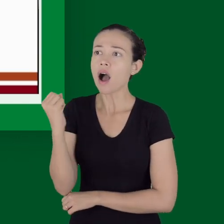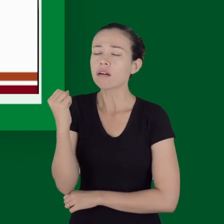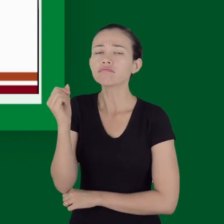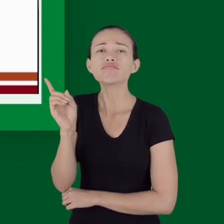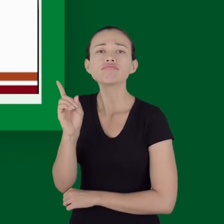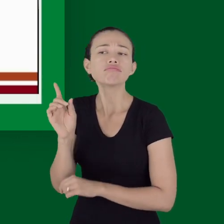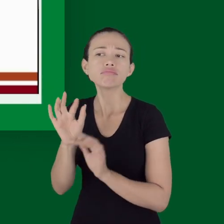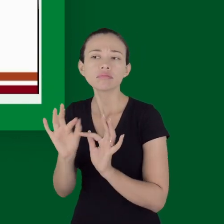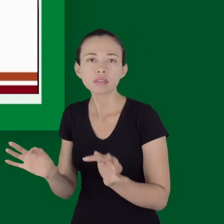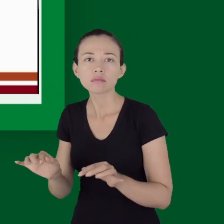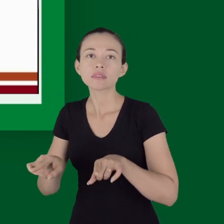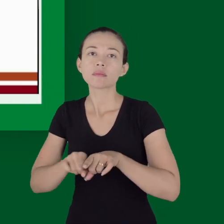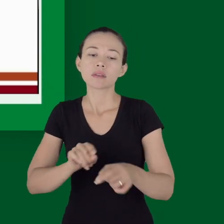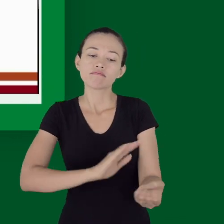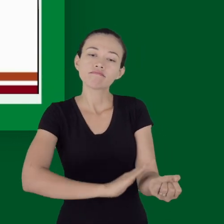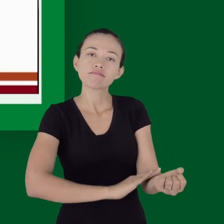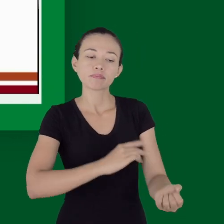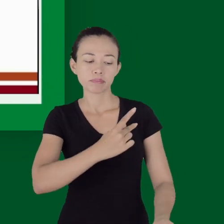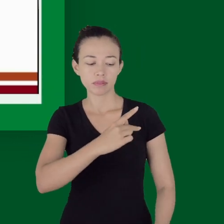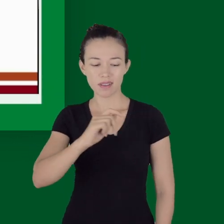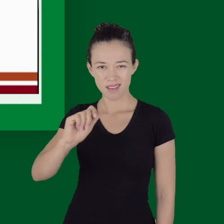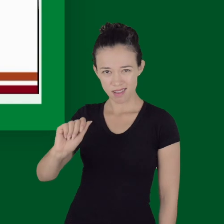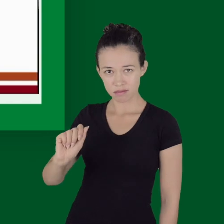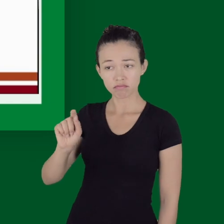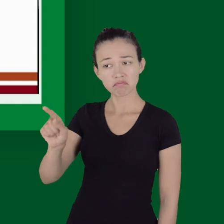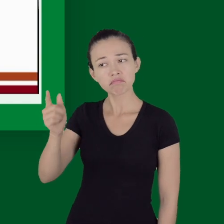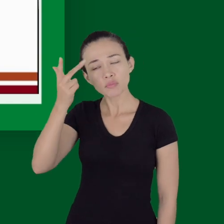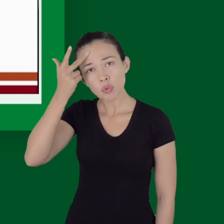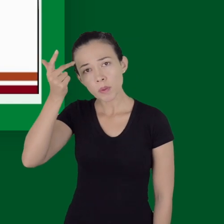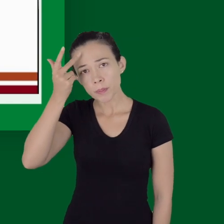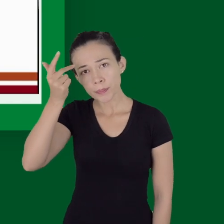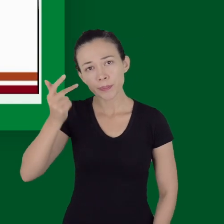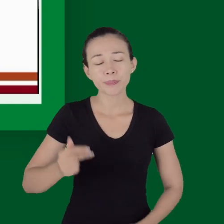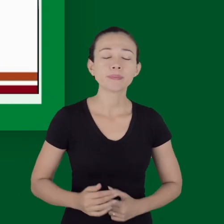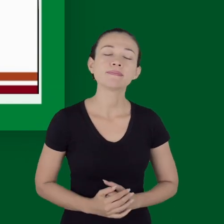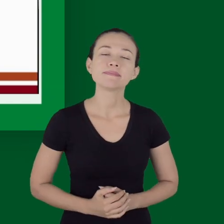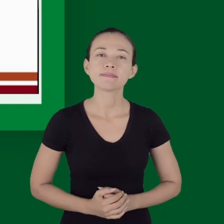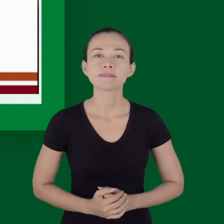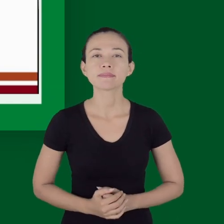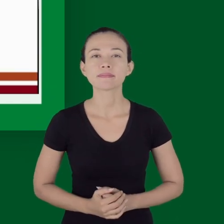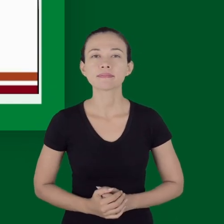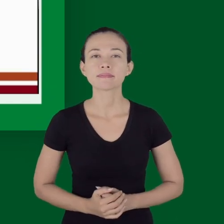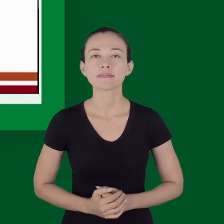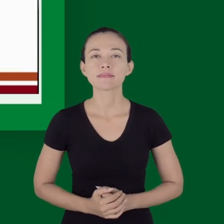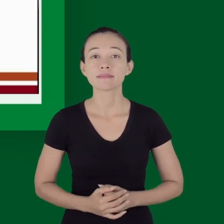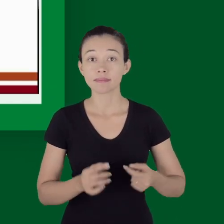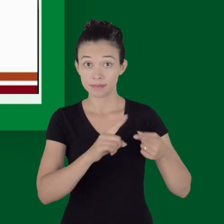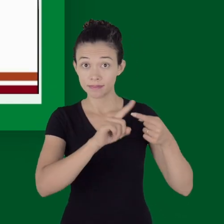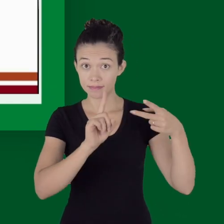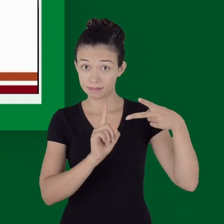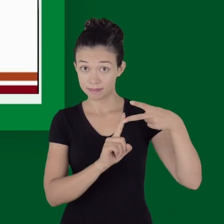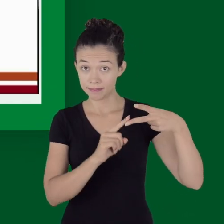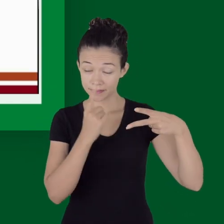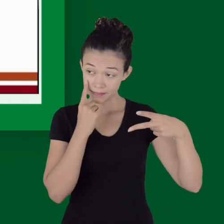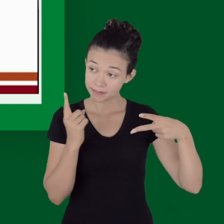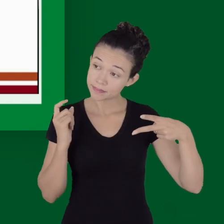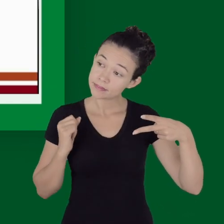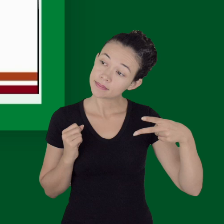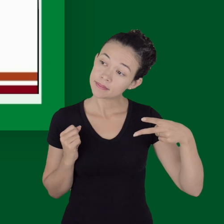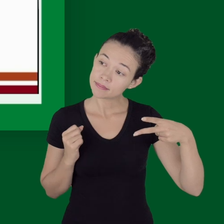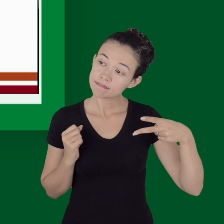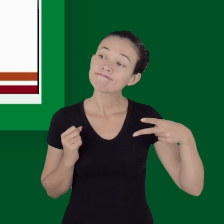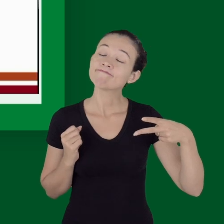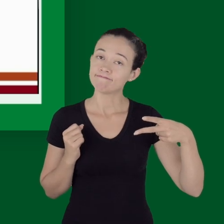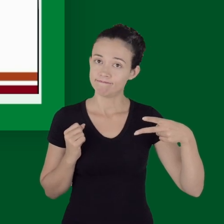mas ela vai ser mínima e a pressão arterial vai estar normal o o choque